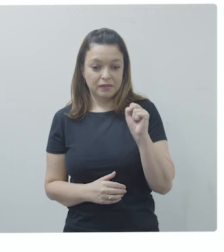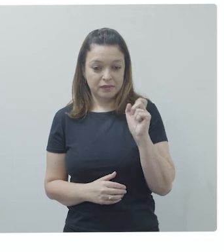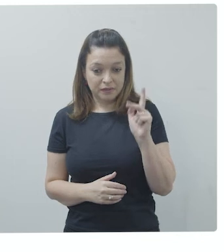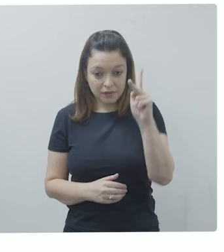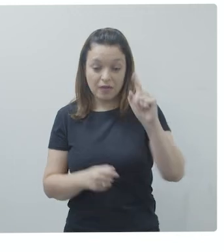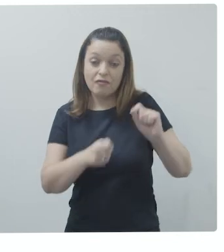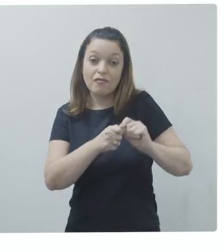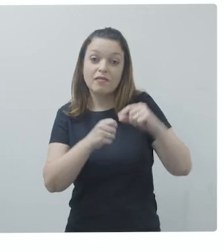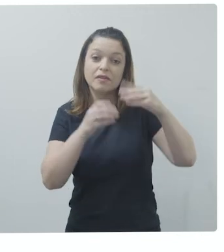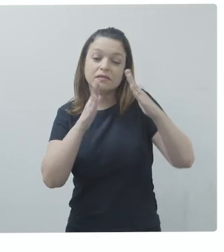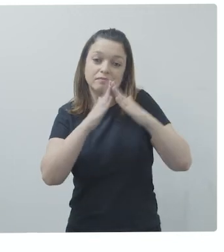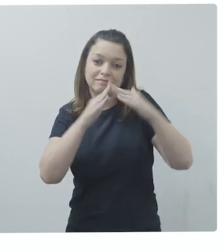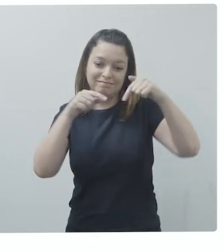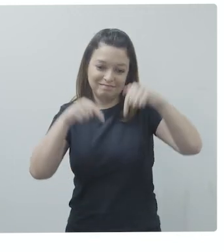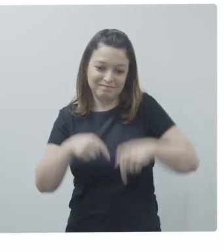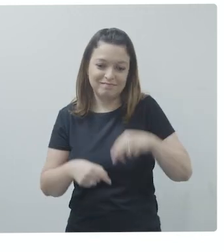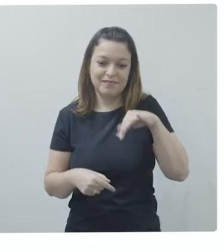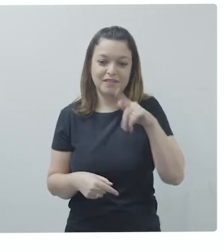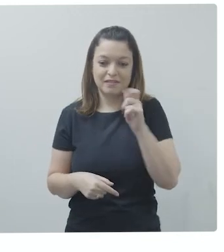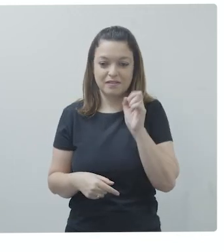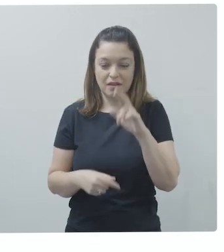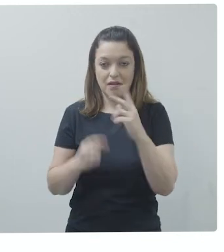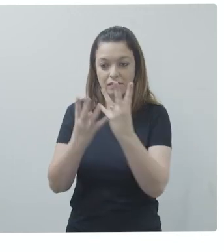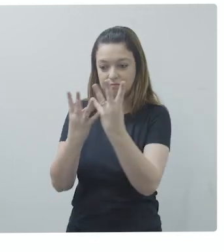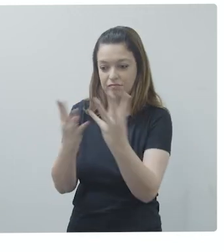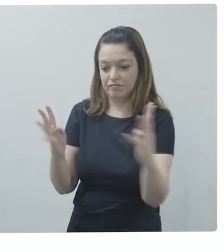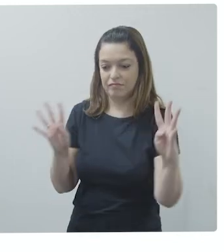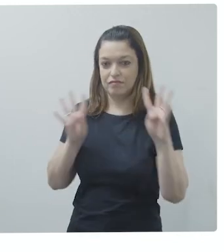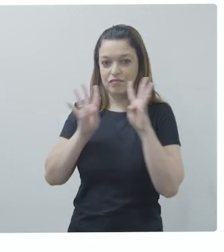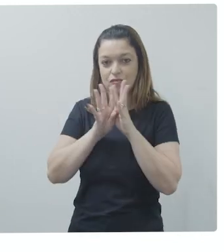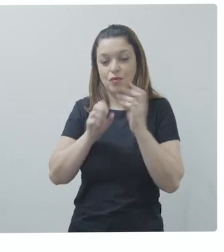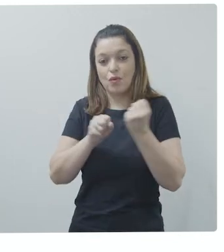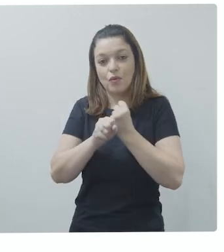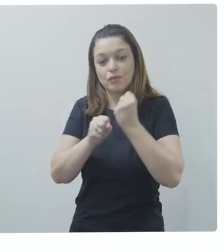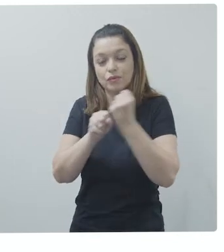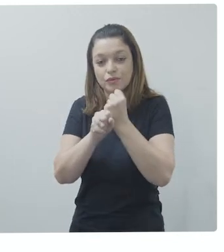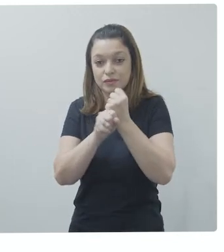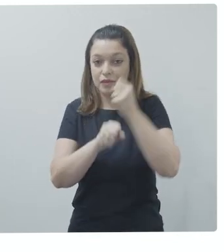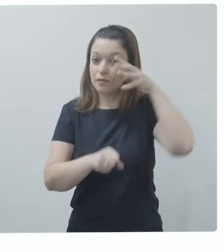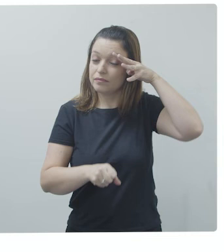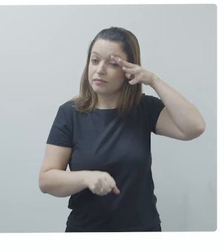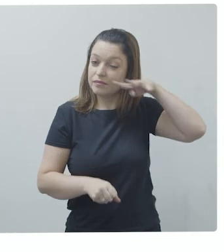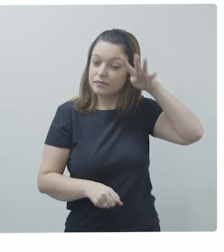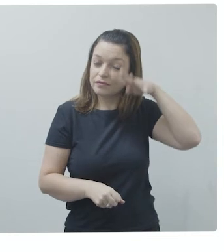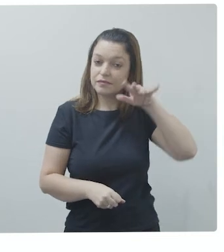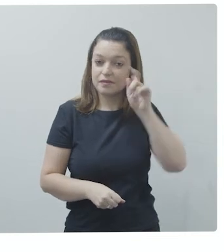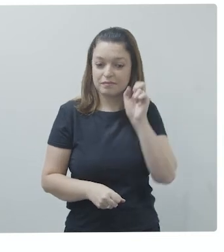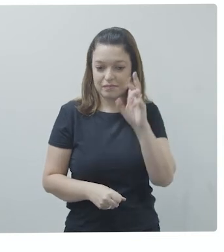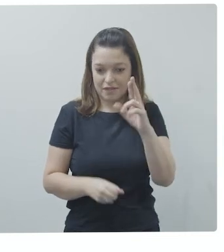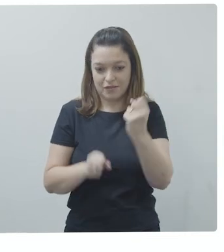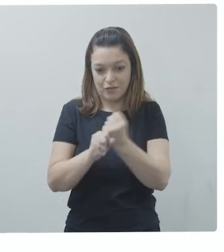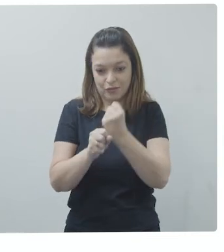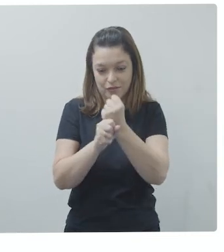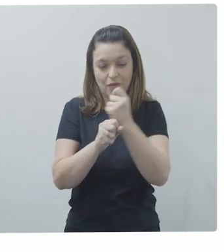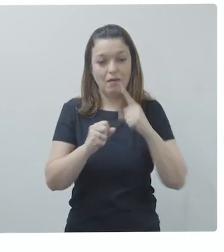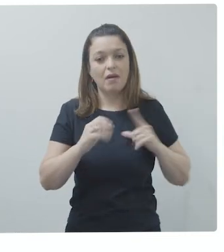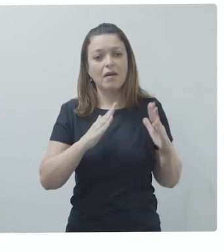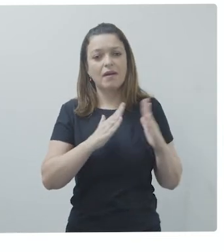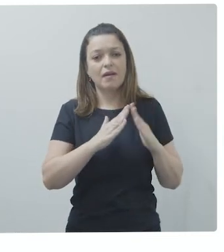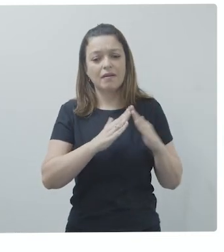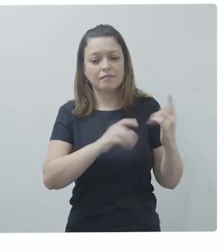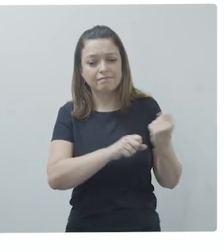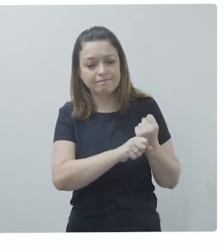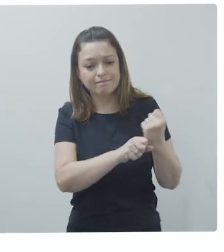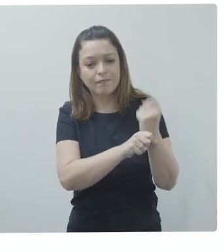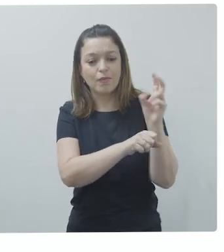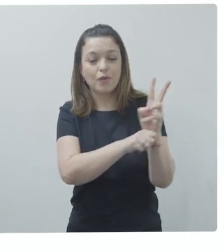na segurança por trás do muro que os deuses ergueram com os cílios de Ymir. Lá construíram suas casas, protegidos